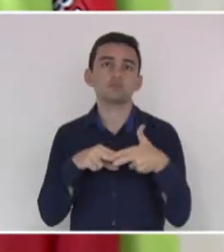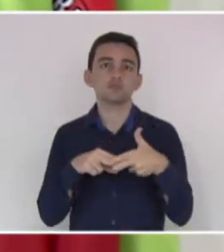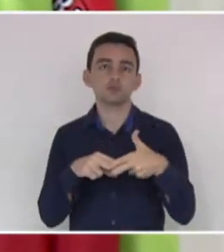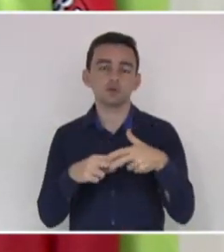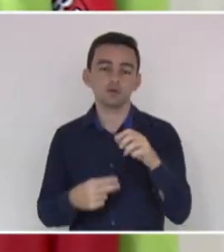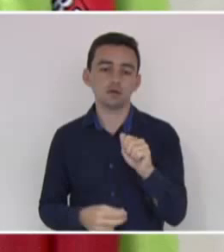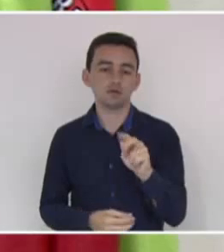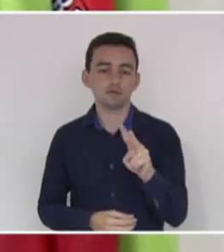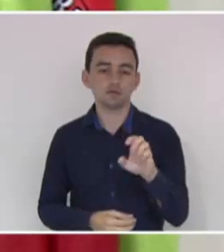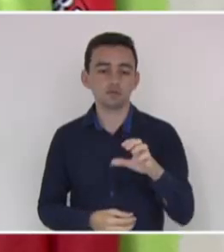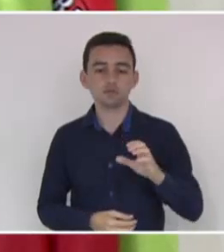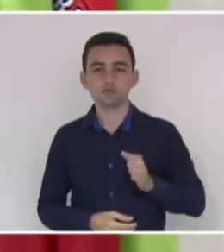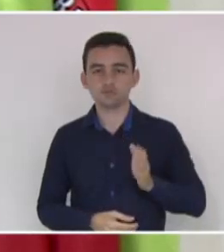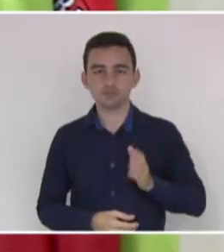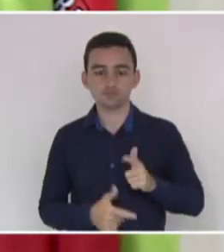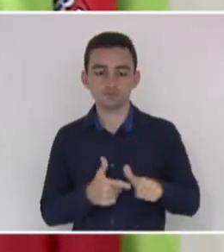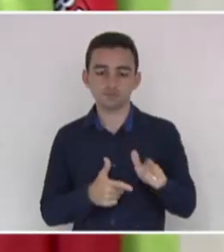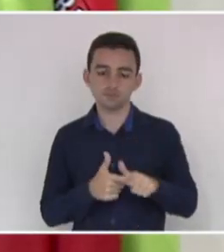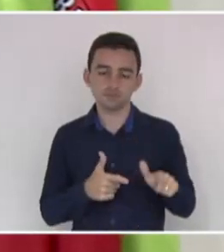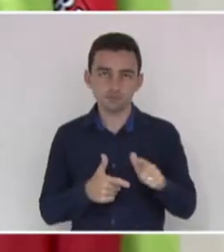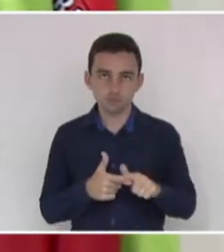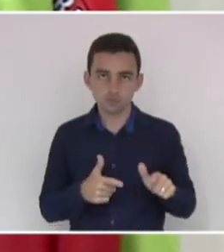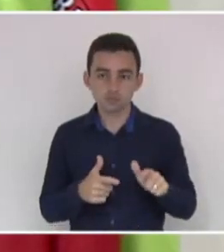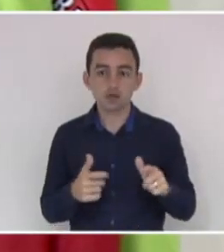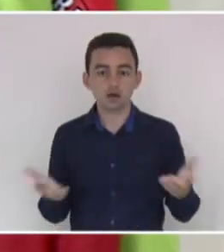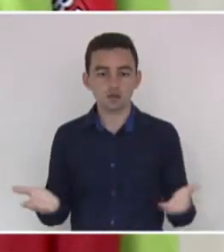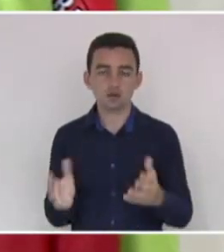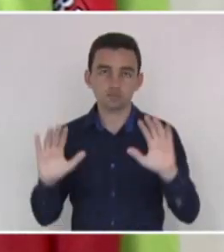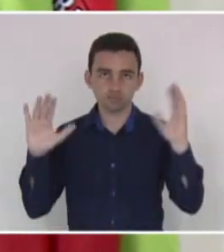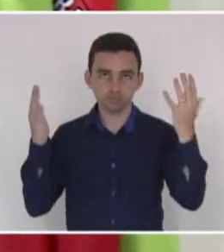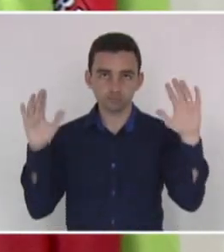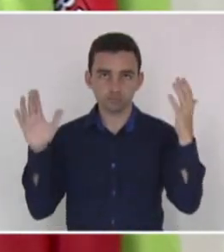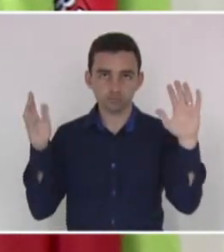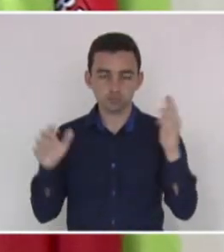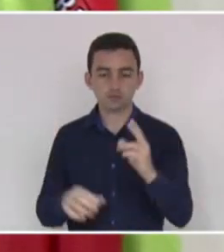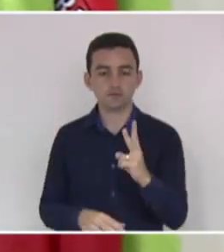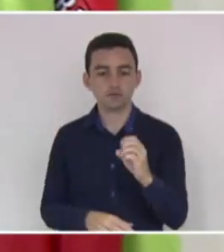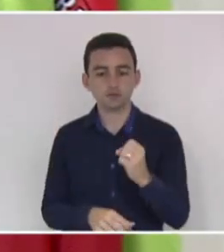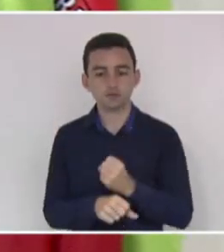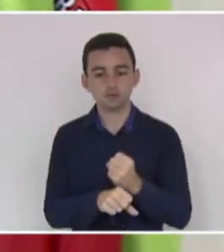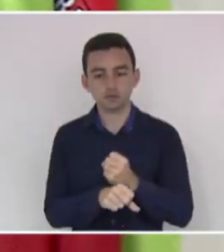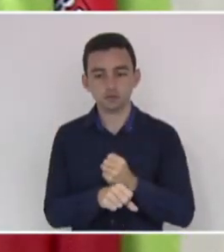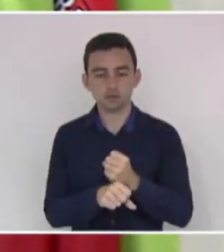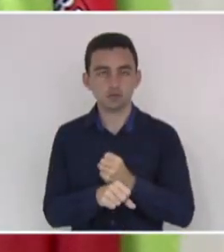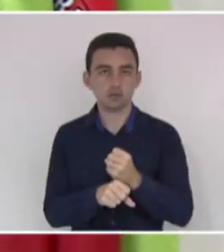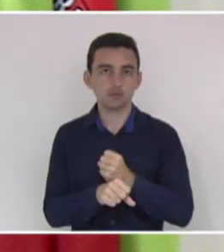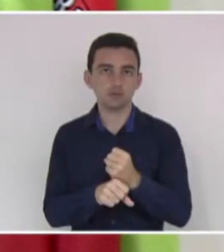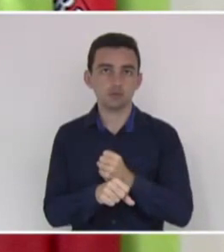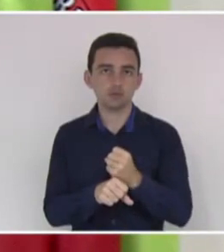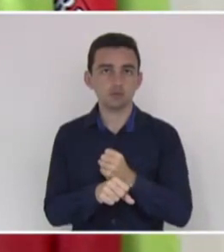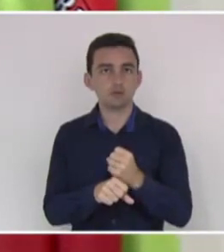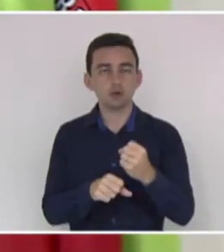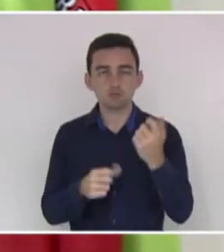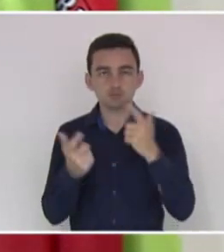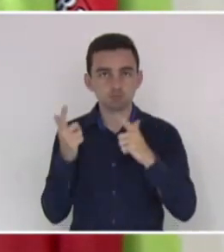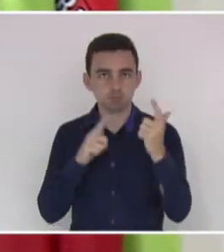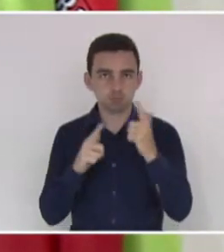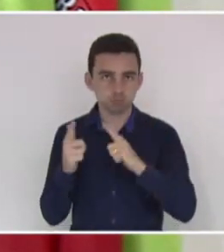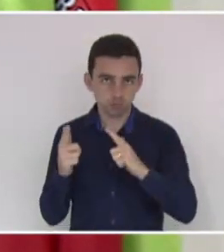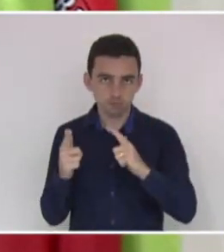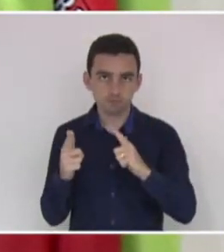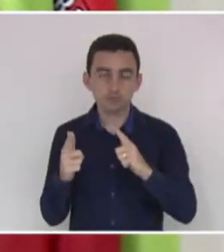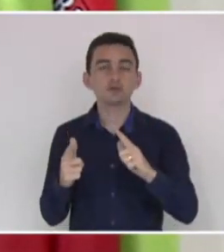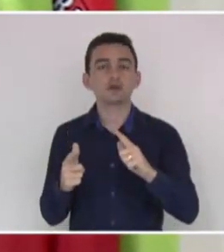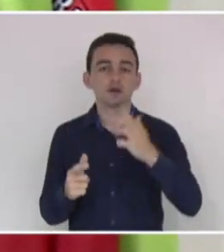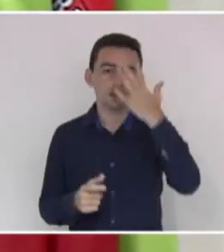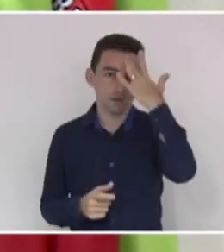AVC. Para comemorar estes 20 anos de atividade e de sucesso, nós teremos amanhã na